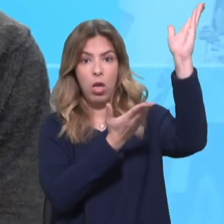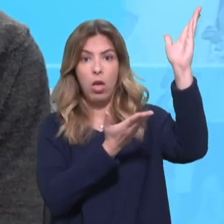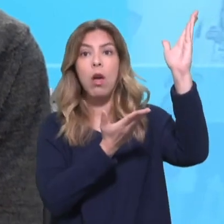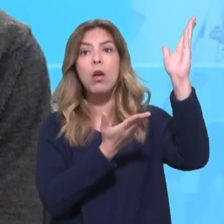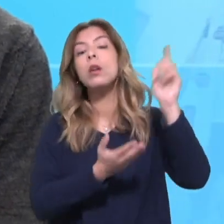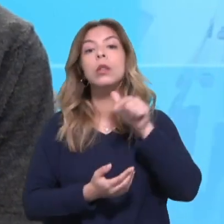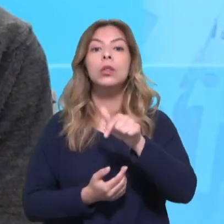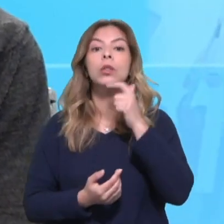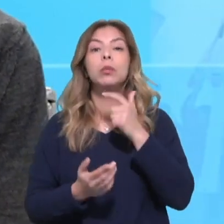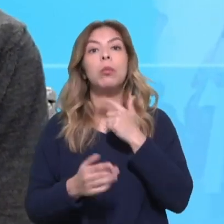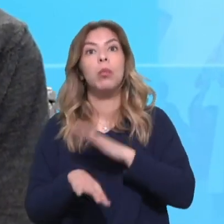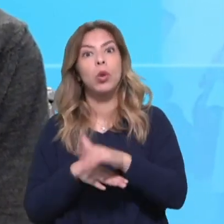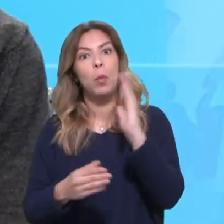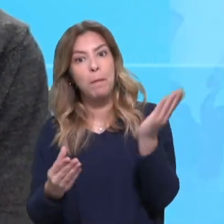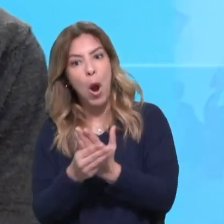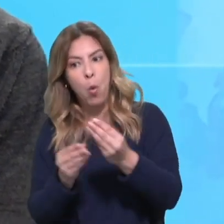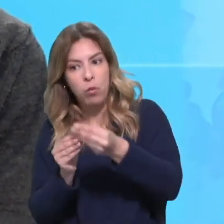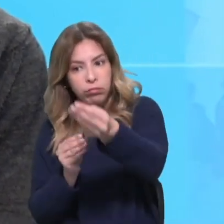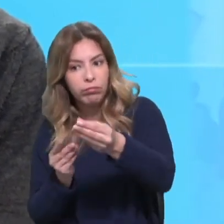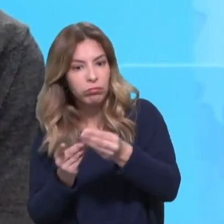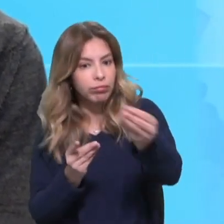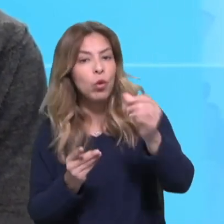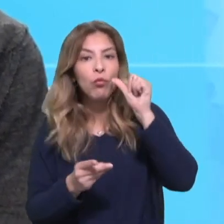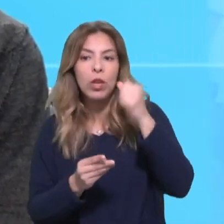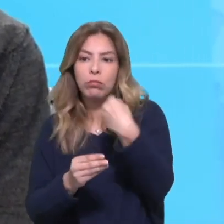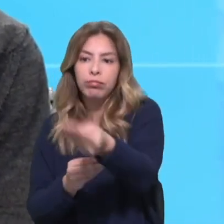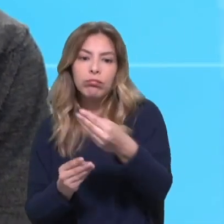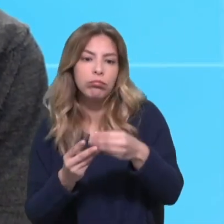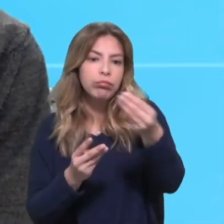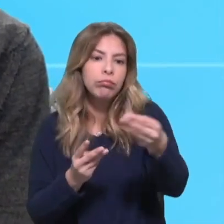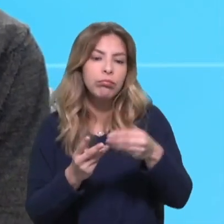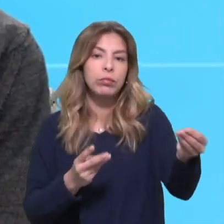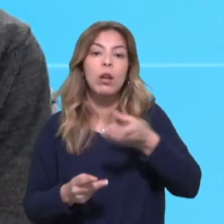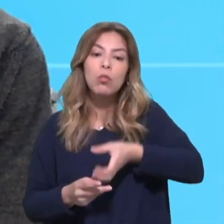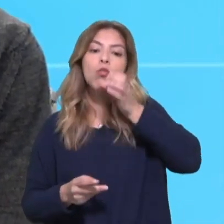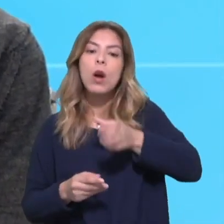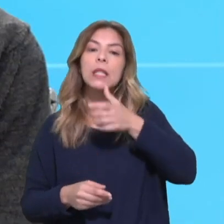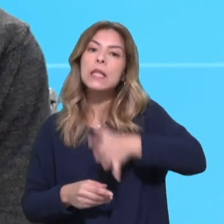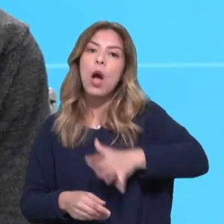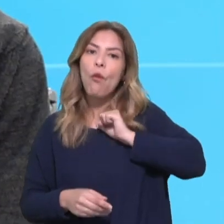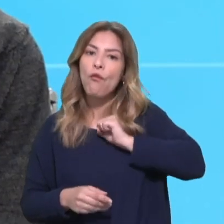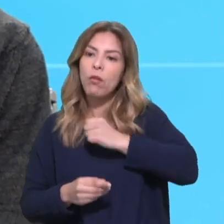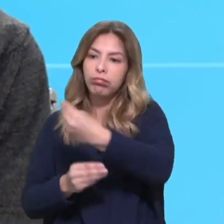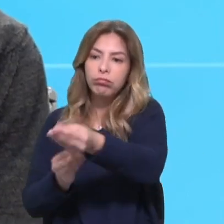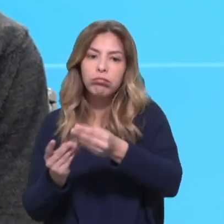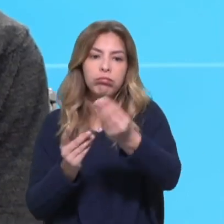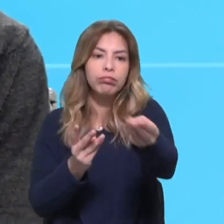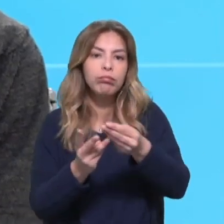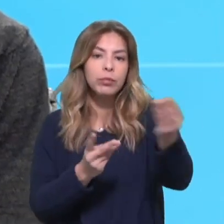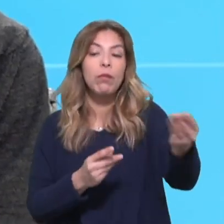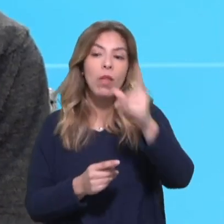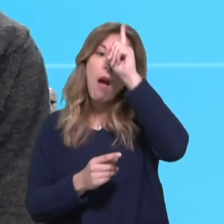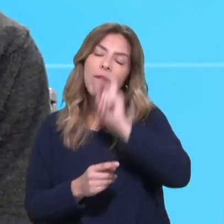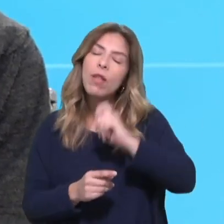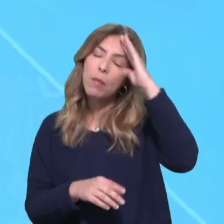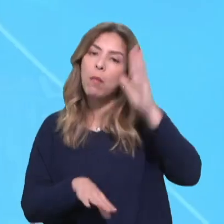sinais do pão e do vinho, quando disse: isto é o meu corpo, entregue por vós, este é o cálice do meu sangue, que será derramado por vós, fazei isto em memória de mim.